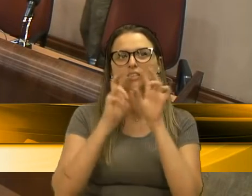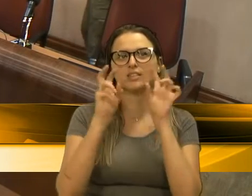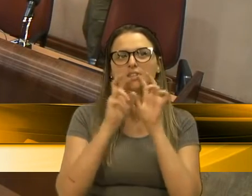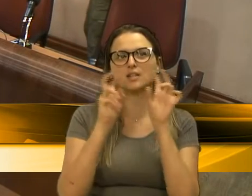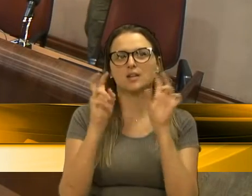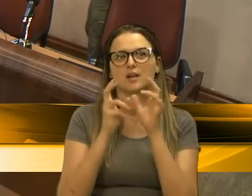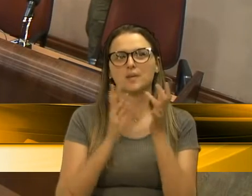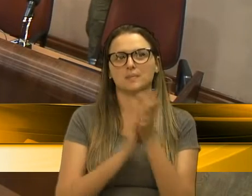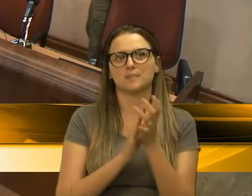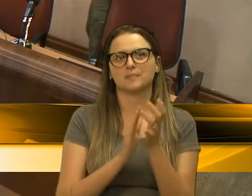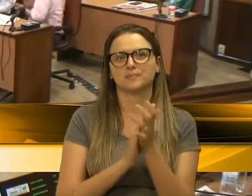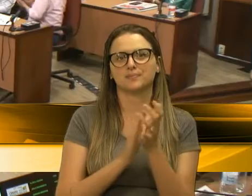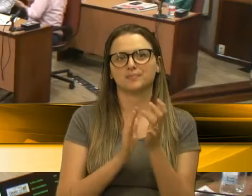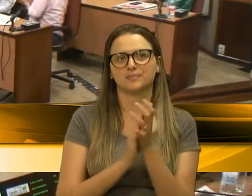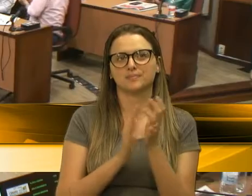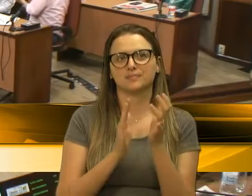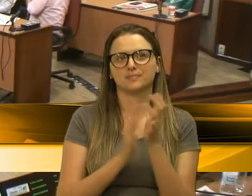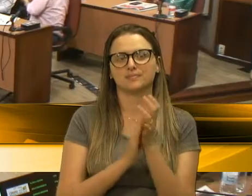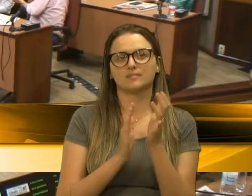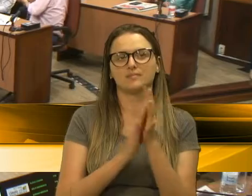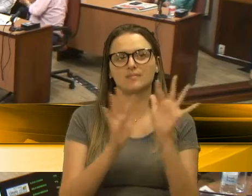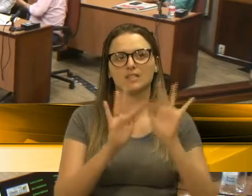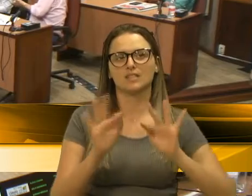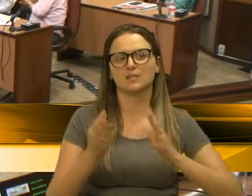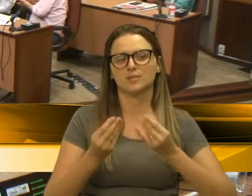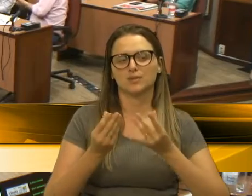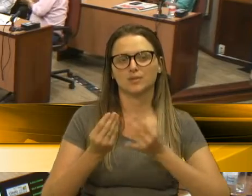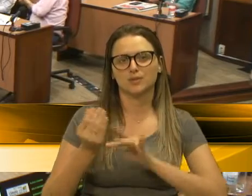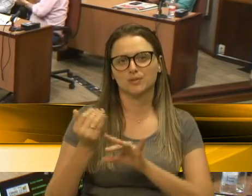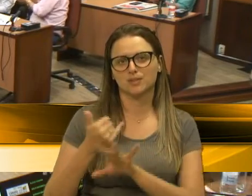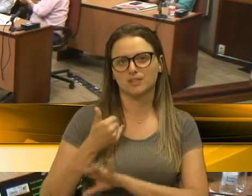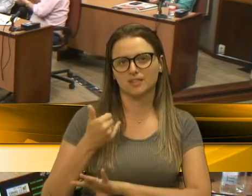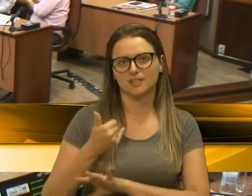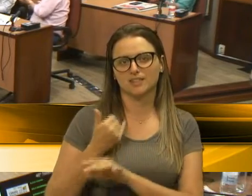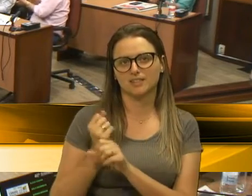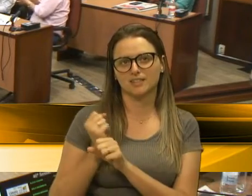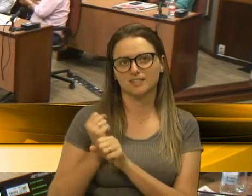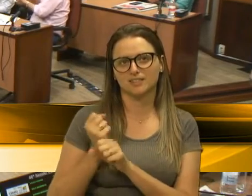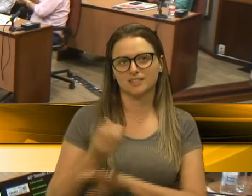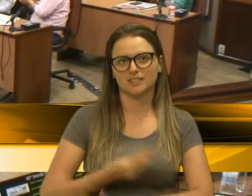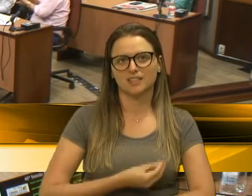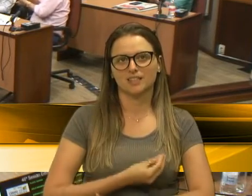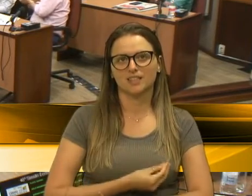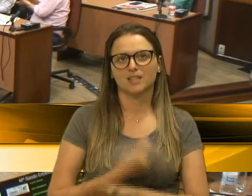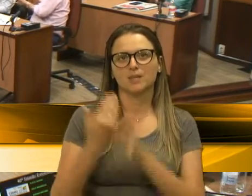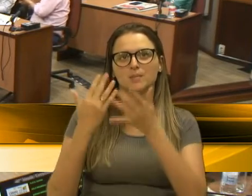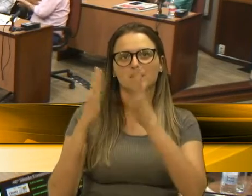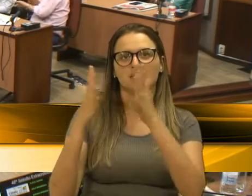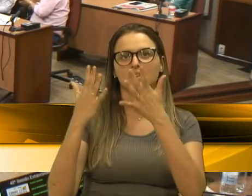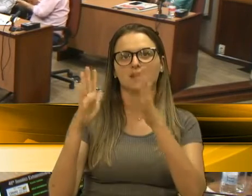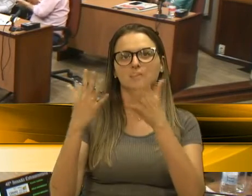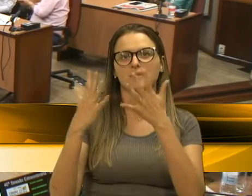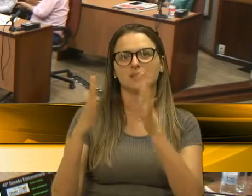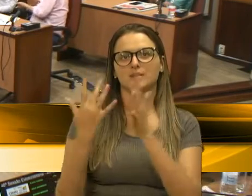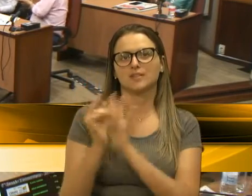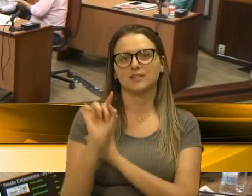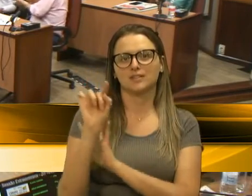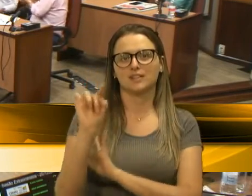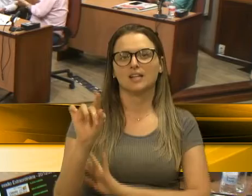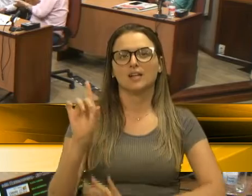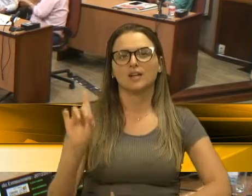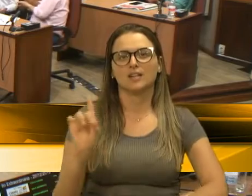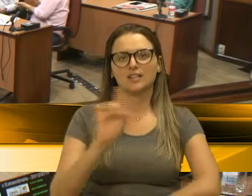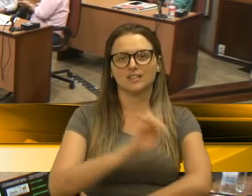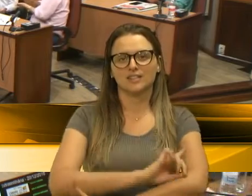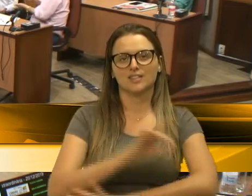Querida, muitas felicidades, muitos anos de vida. Parabéns pra você.